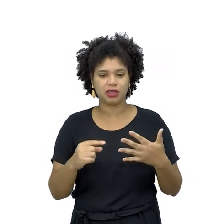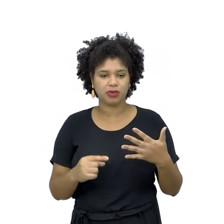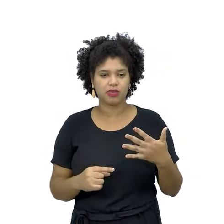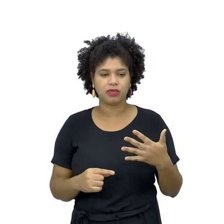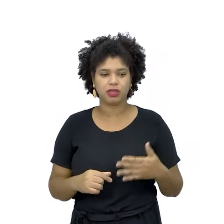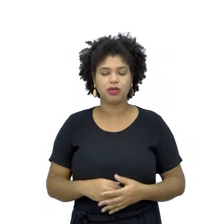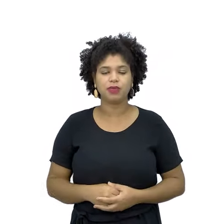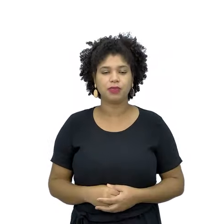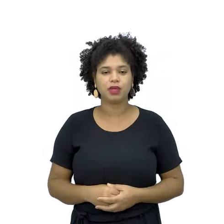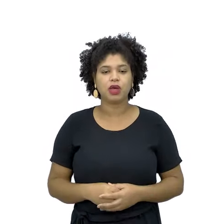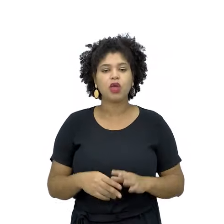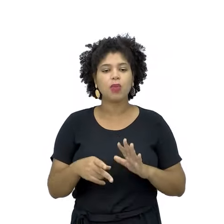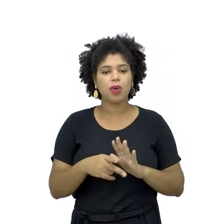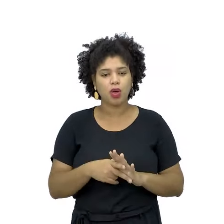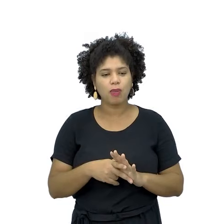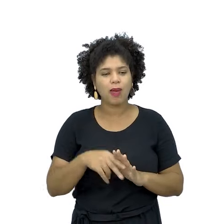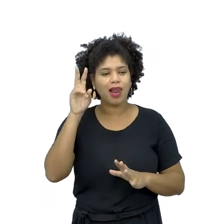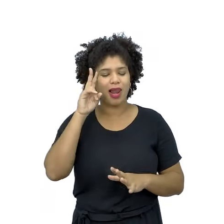por letramento,